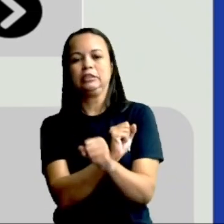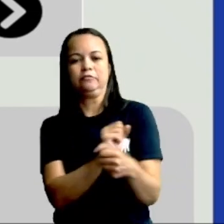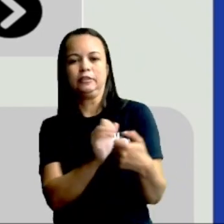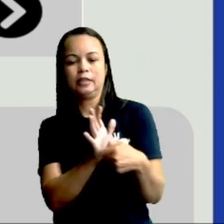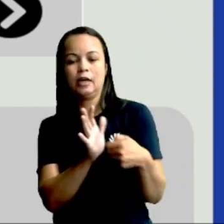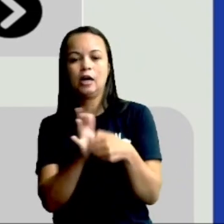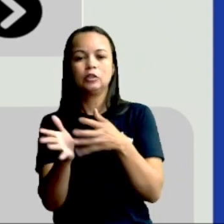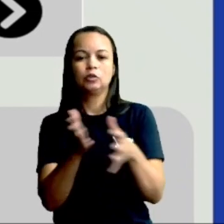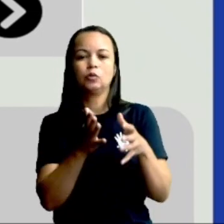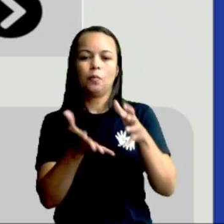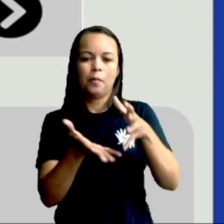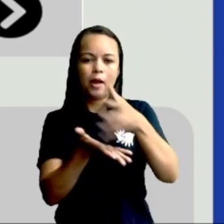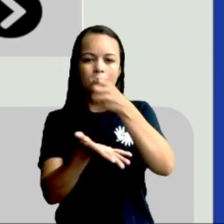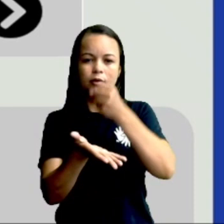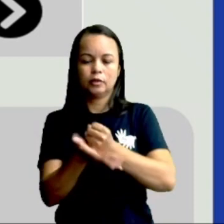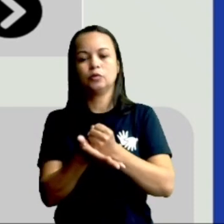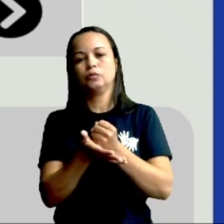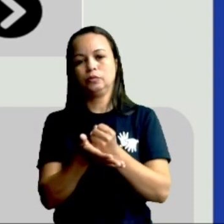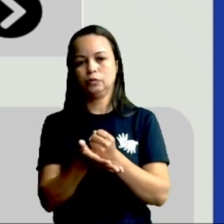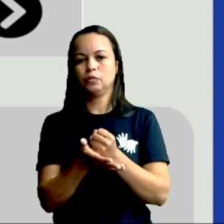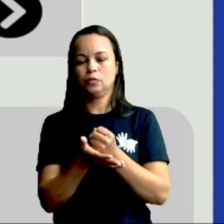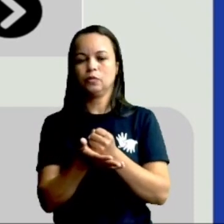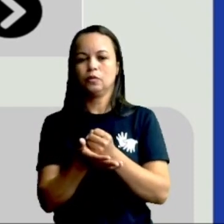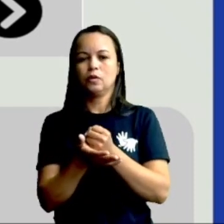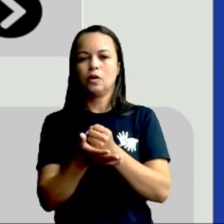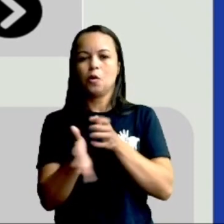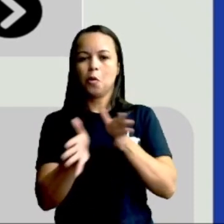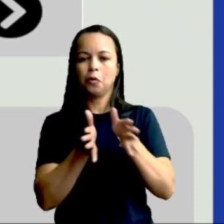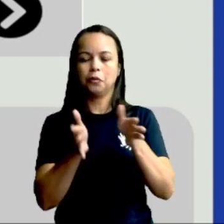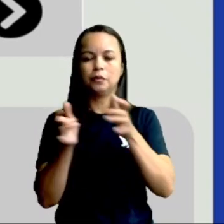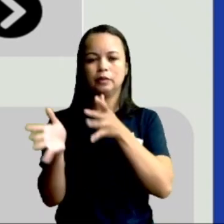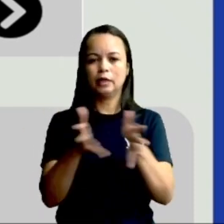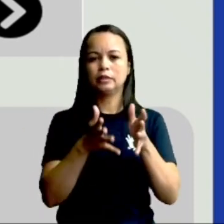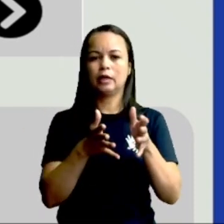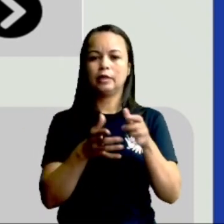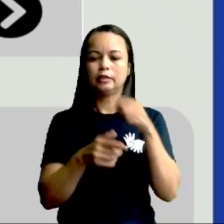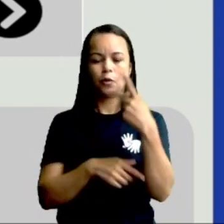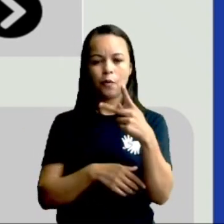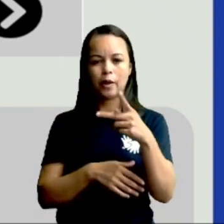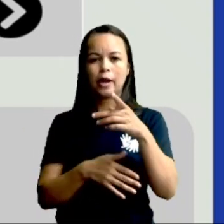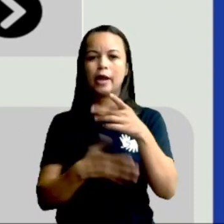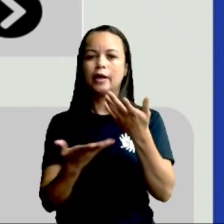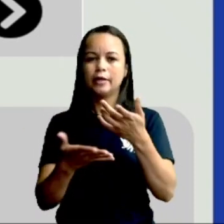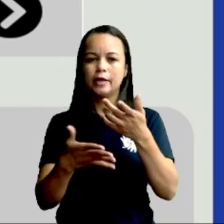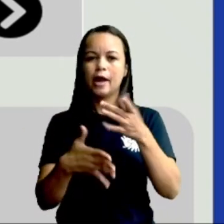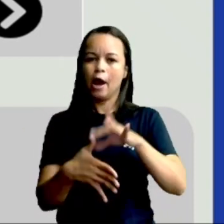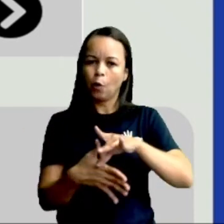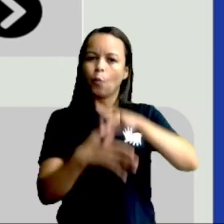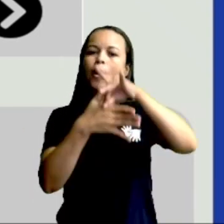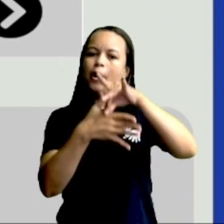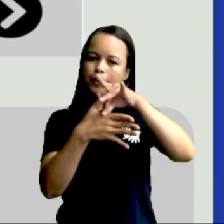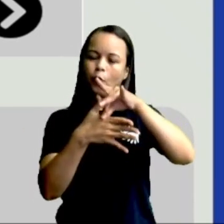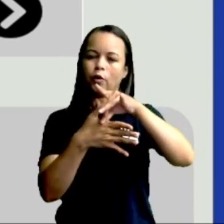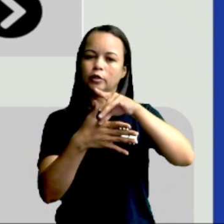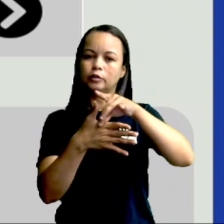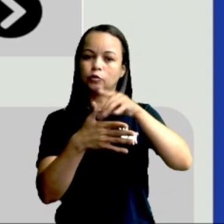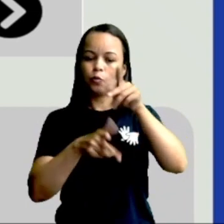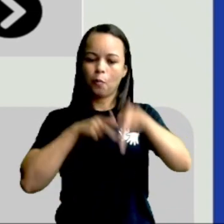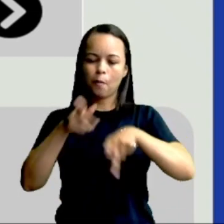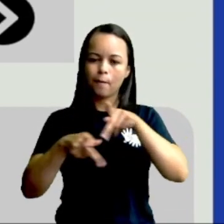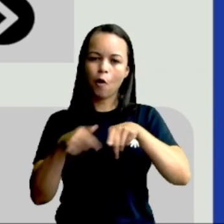período colonial. Então ele é um herói, o herói dos povos pretos e pretas no Brasil, tá? Por